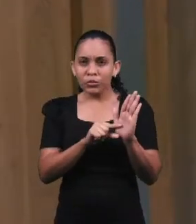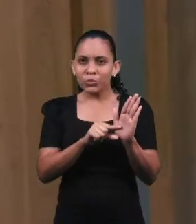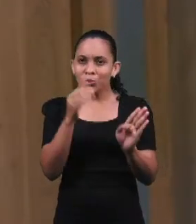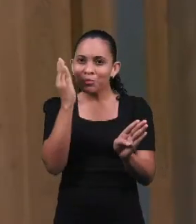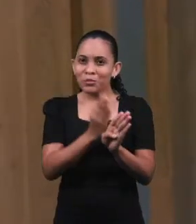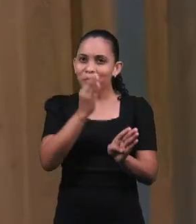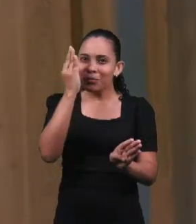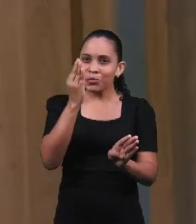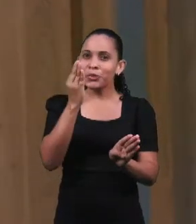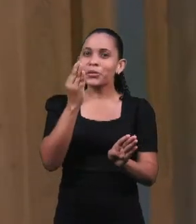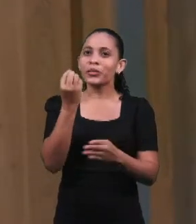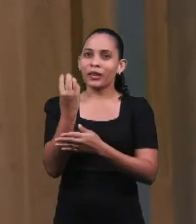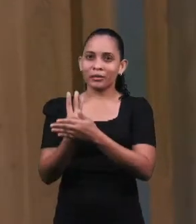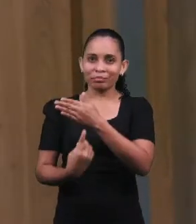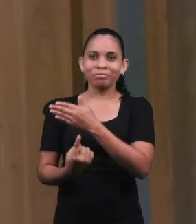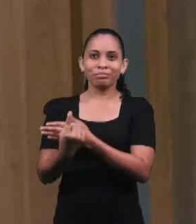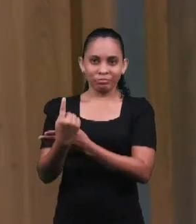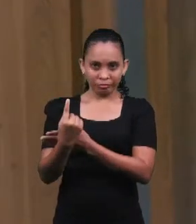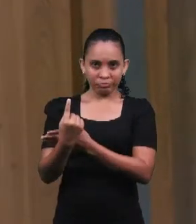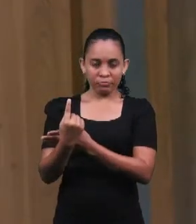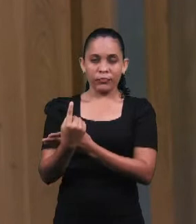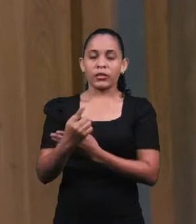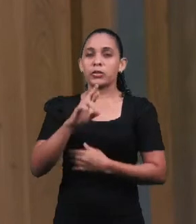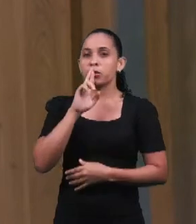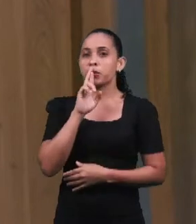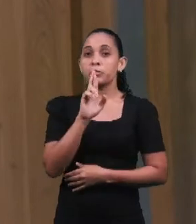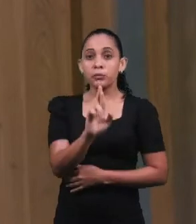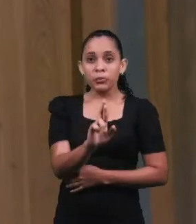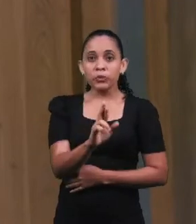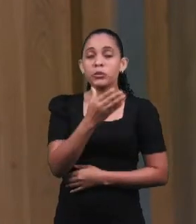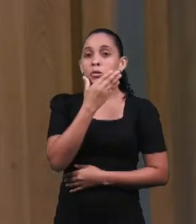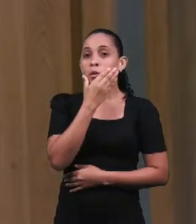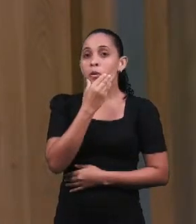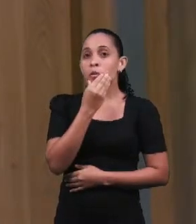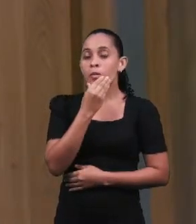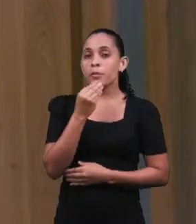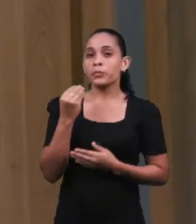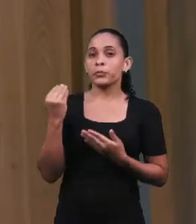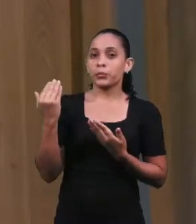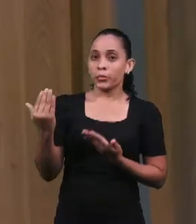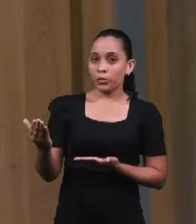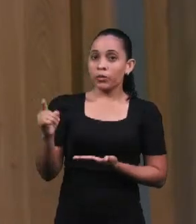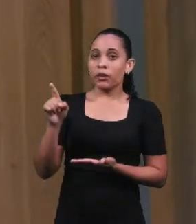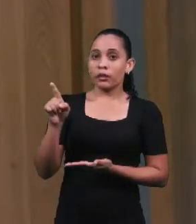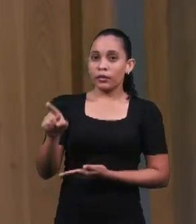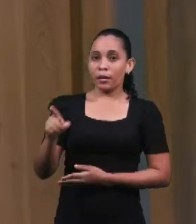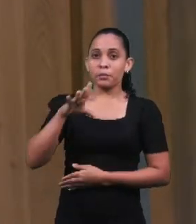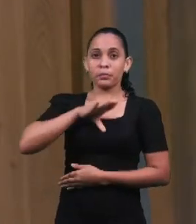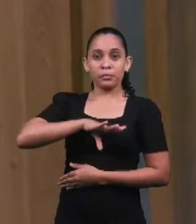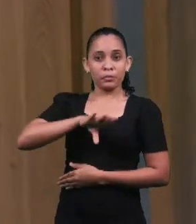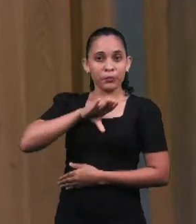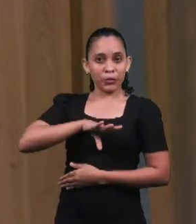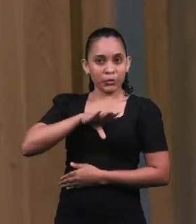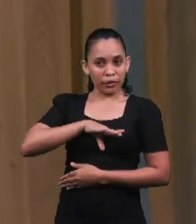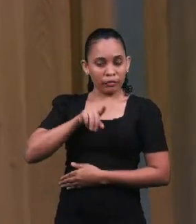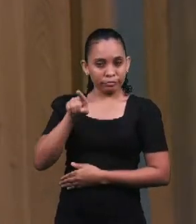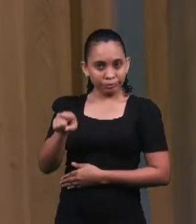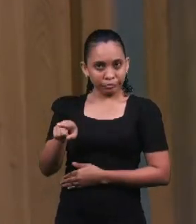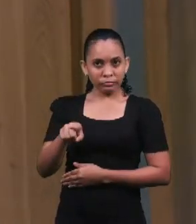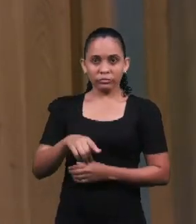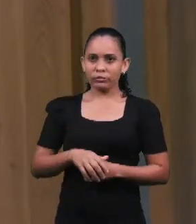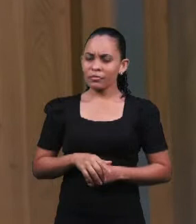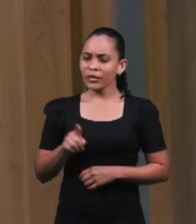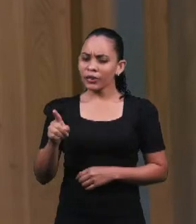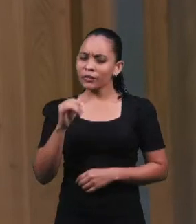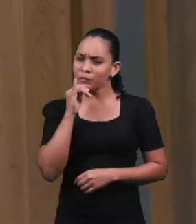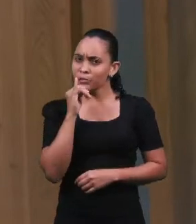o nosso irmão ali de Lisboa, em Portugal, o Lucas. O Lucas vai nos falar